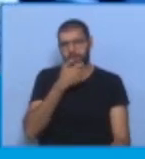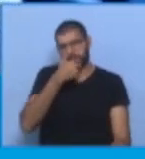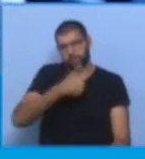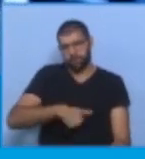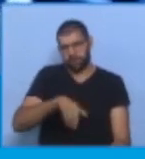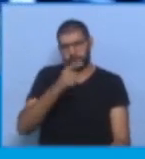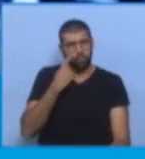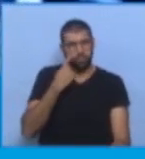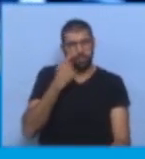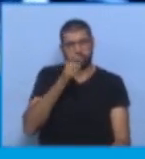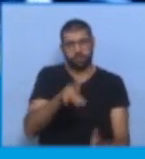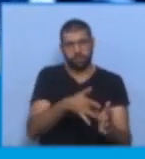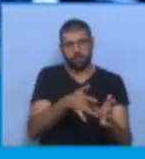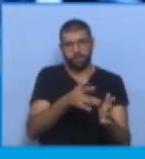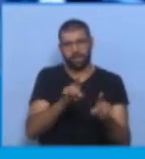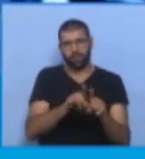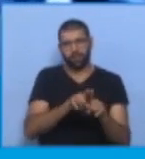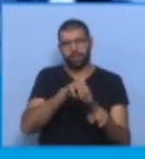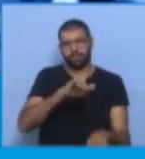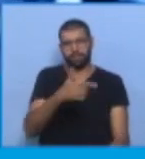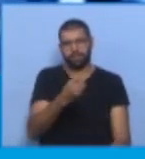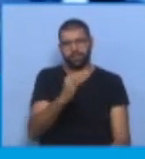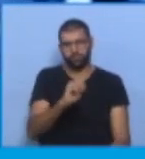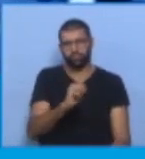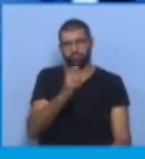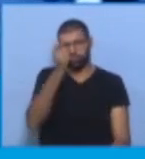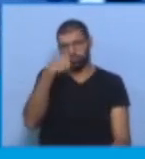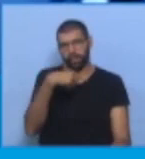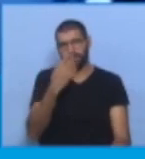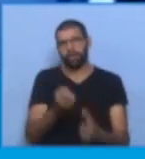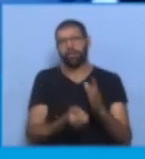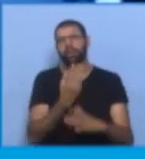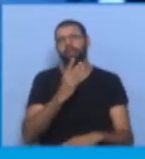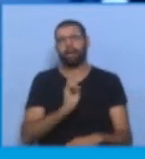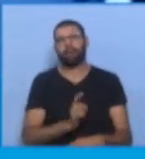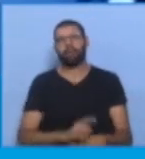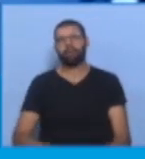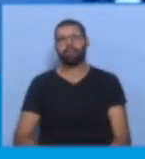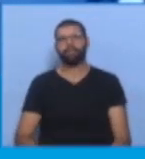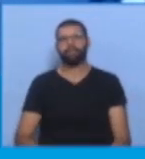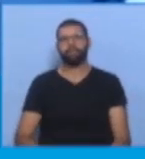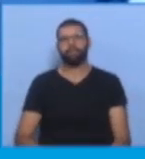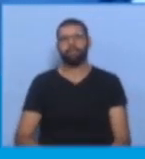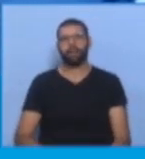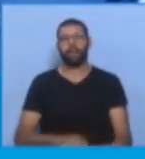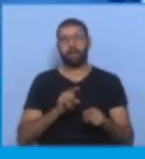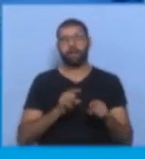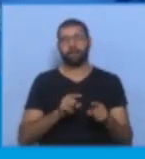delas como mitos de origem. São mitos de origem. Ora bem, aqui seria então